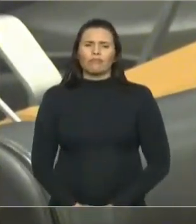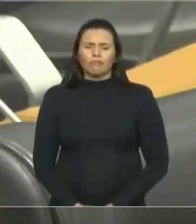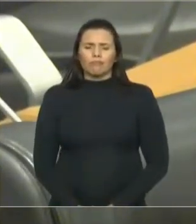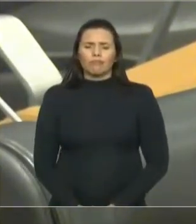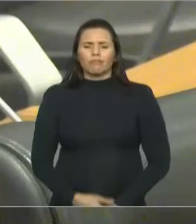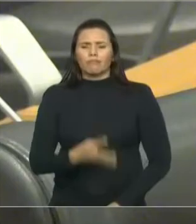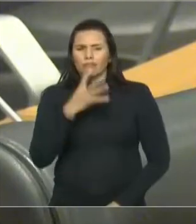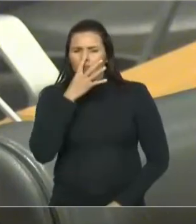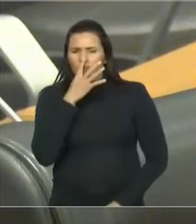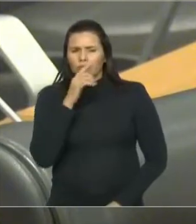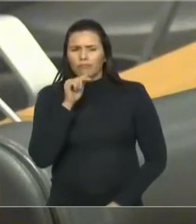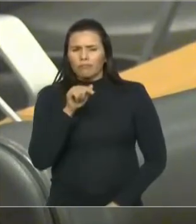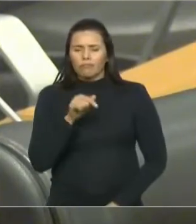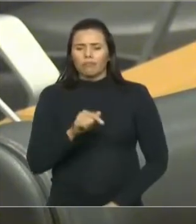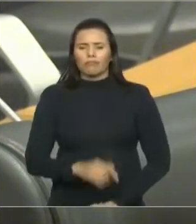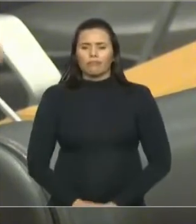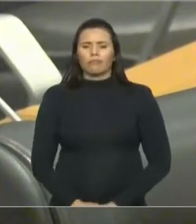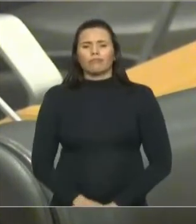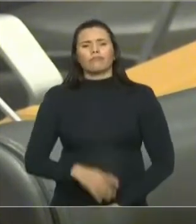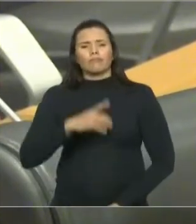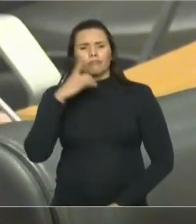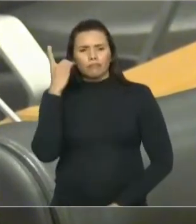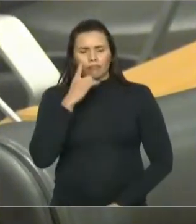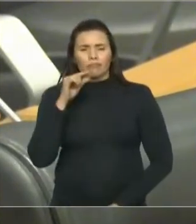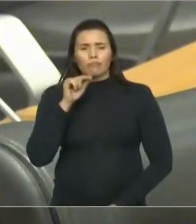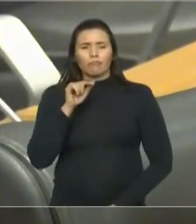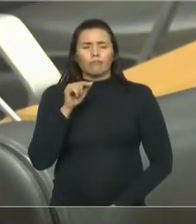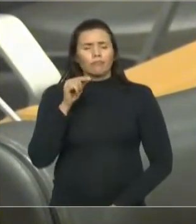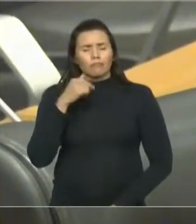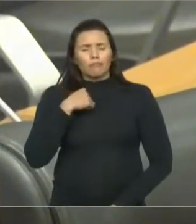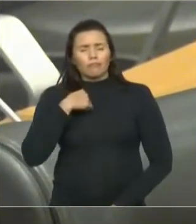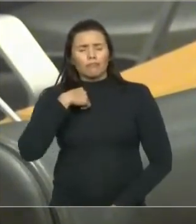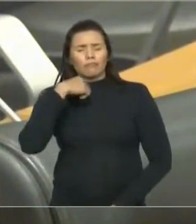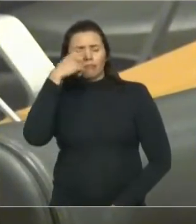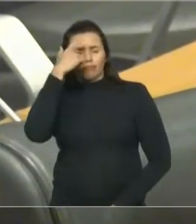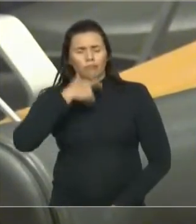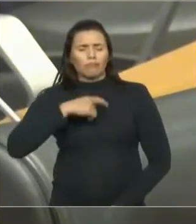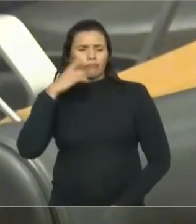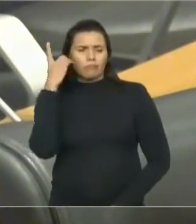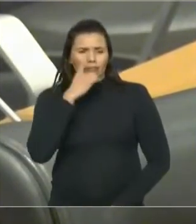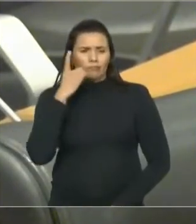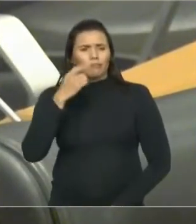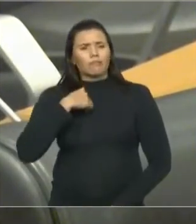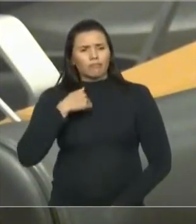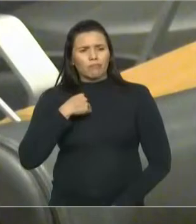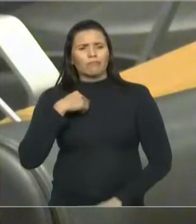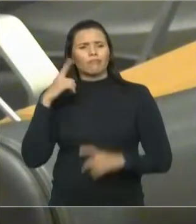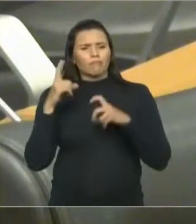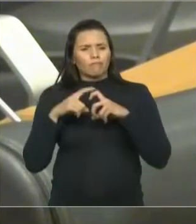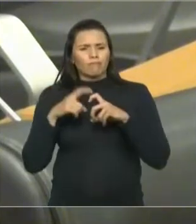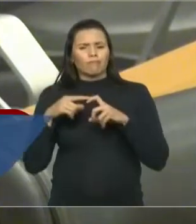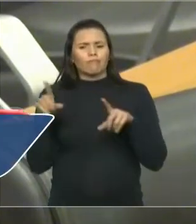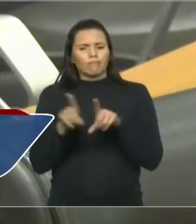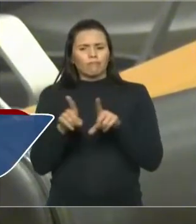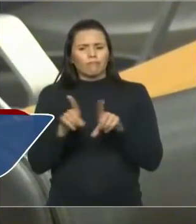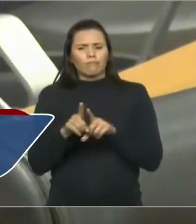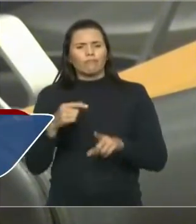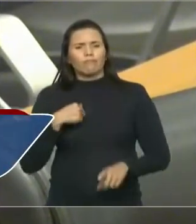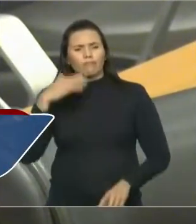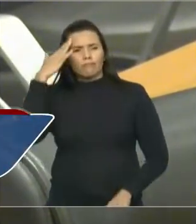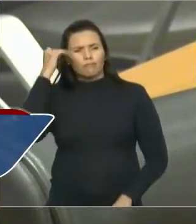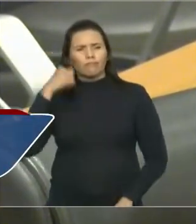como deputado, mas como médico, porque sei do seu trabalho frente à Secretaria Estadual de